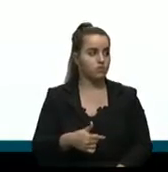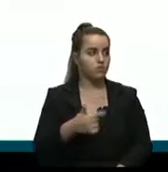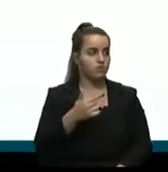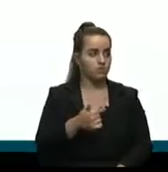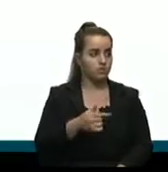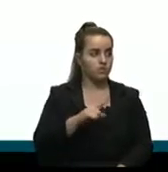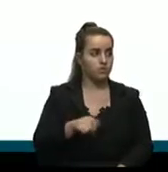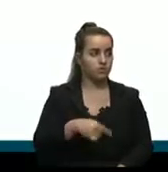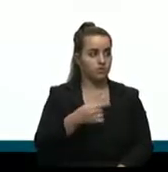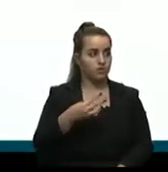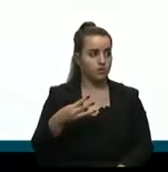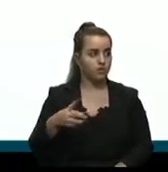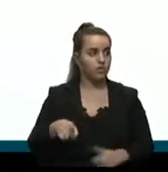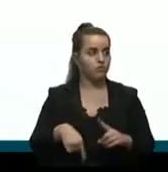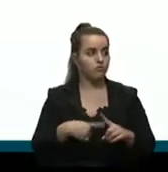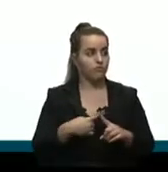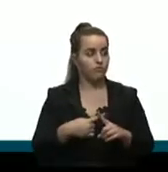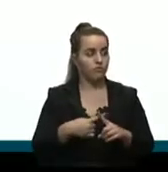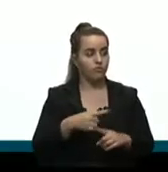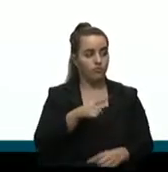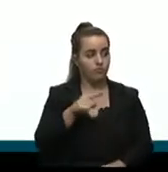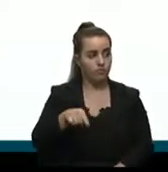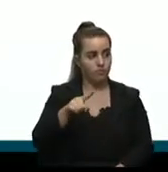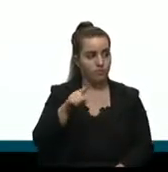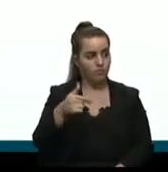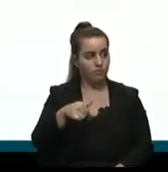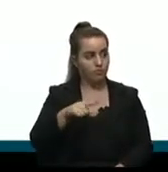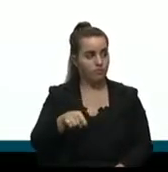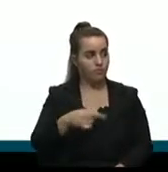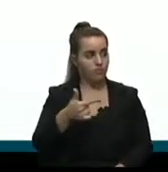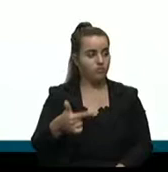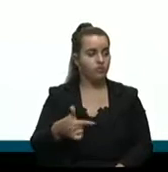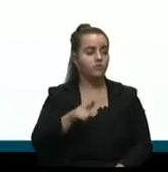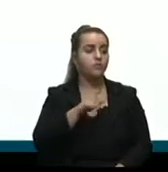2,33 vezes raiz quadrada de 7,2 nos dá